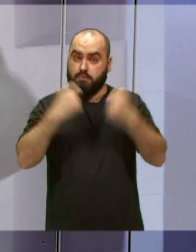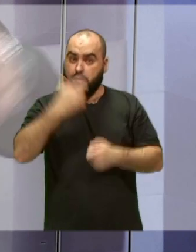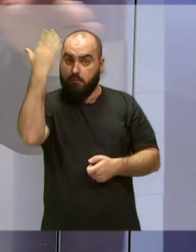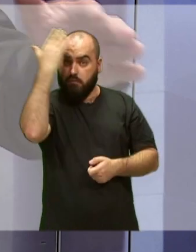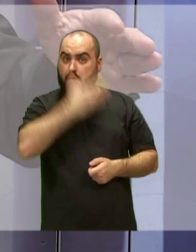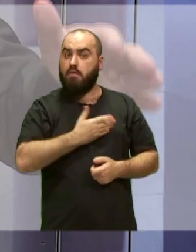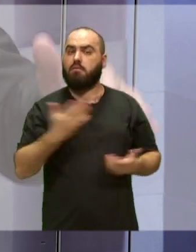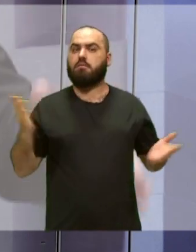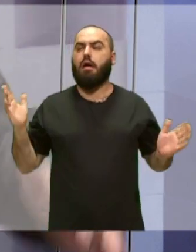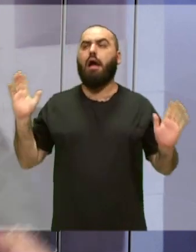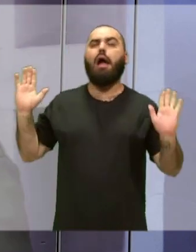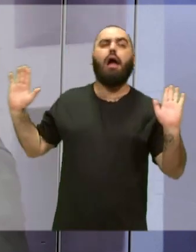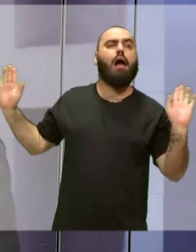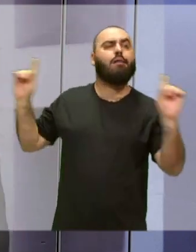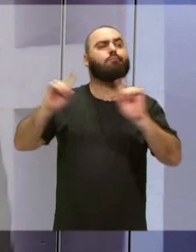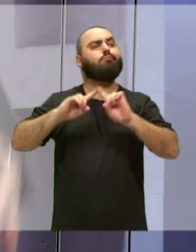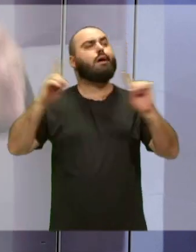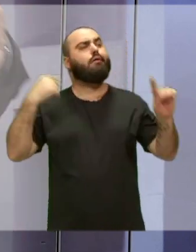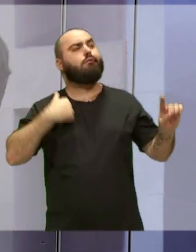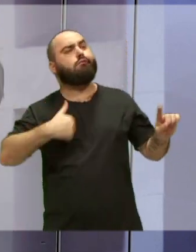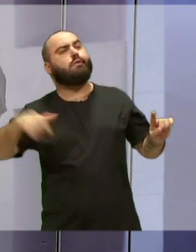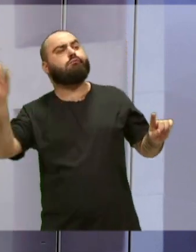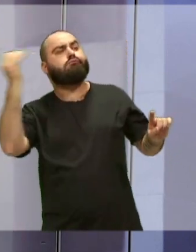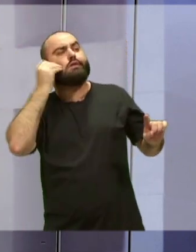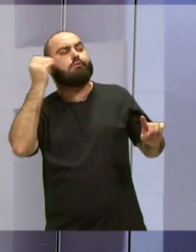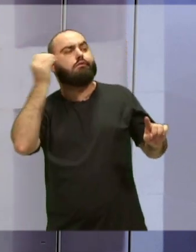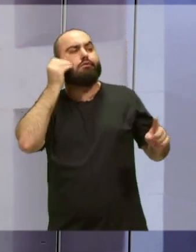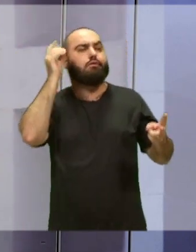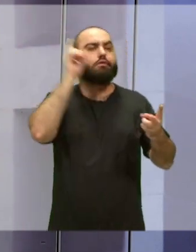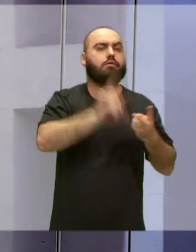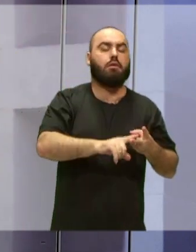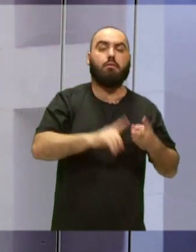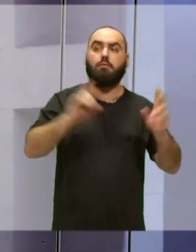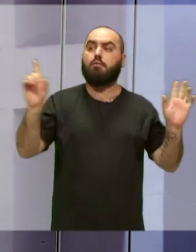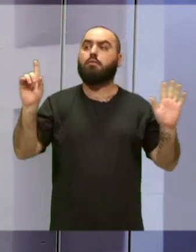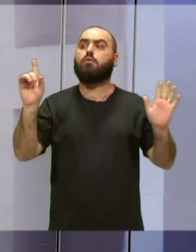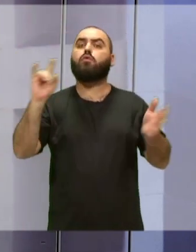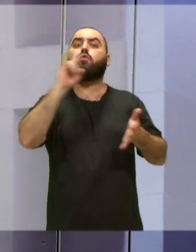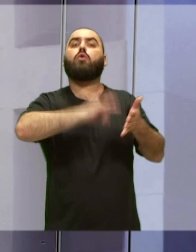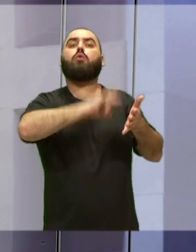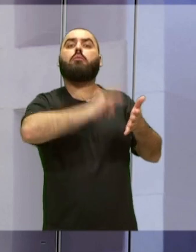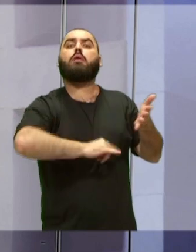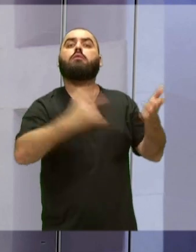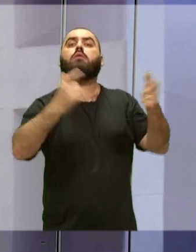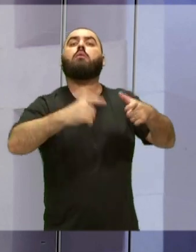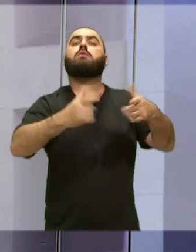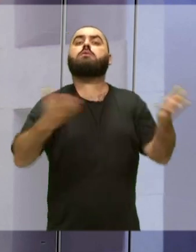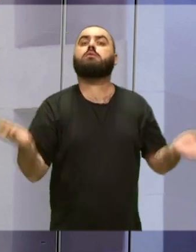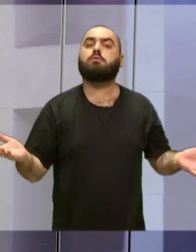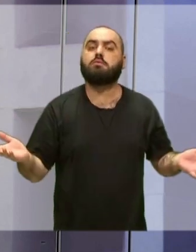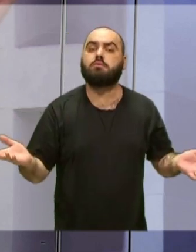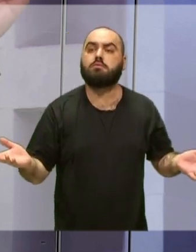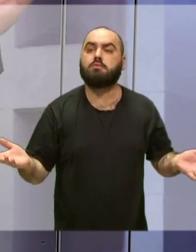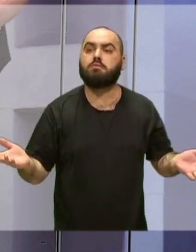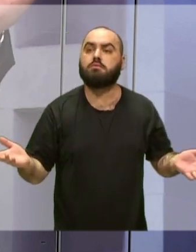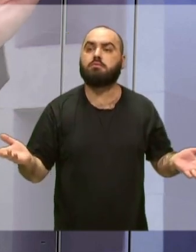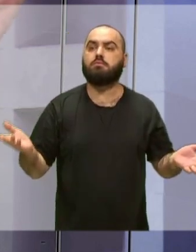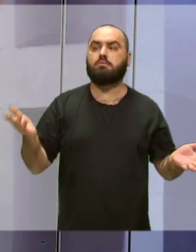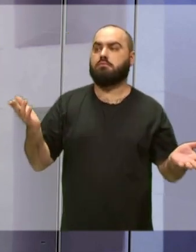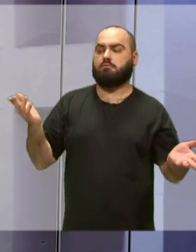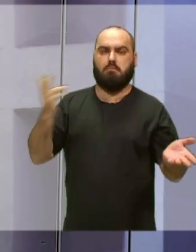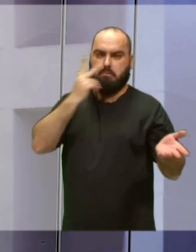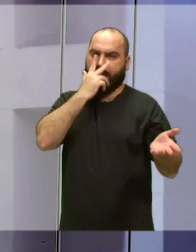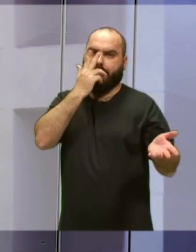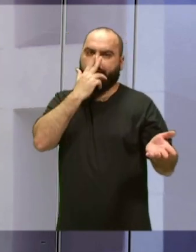Ah mas eu vou tentar no mercado Ah eu vou trazer tá onde é que tá o documento que a empresa diz que vai trazer andarem andaram soltando